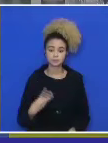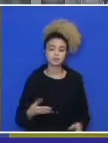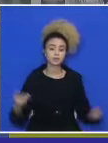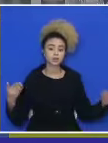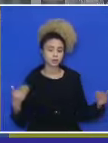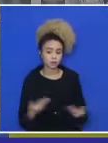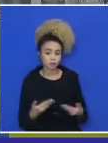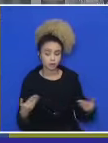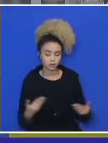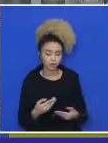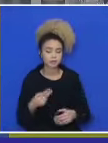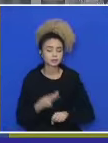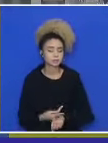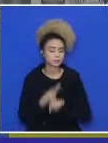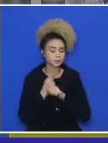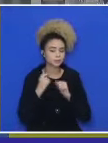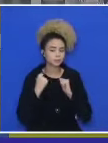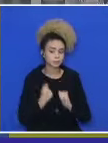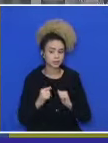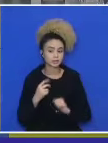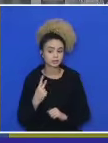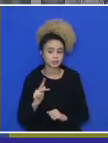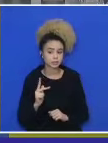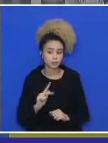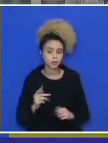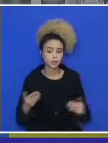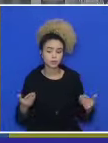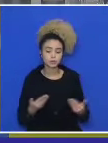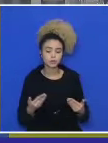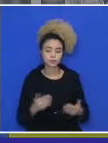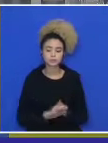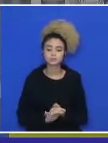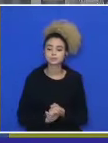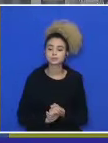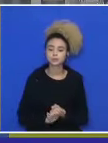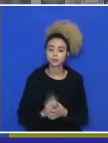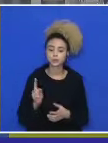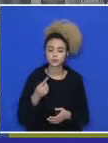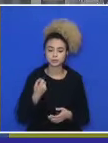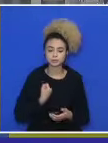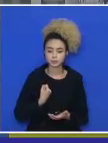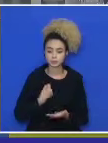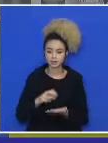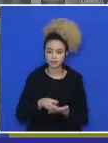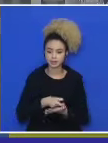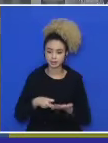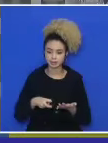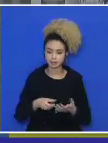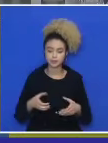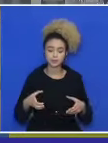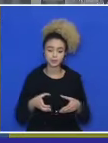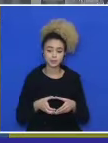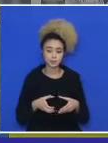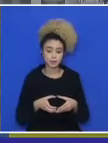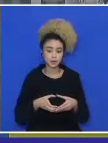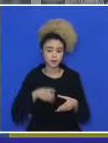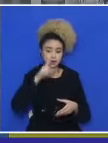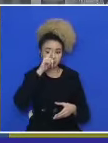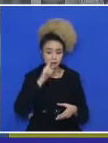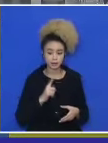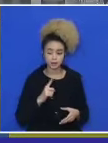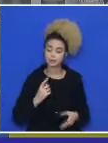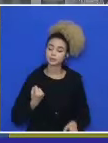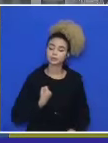E agora? Este prêmio pode sair para você. O quinto e último número da quina. Bola amarela, número